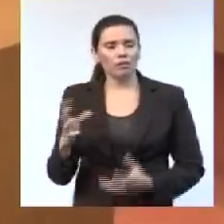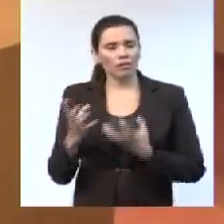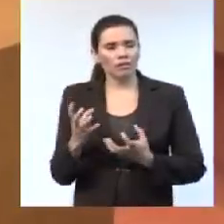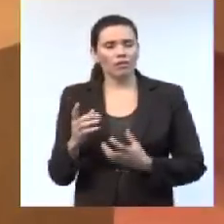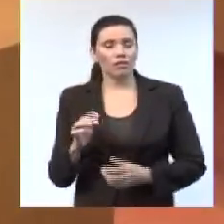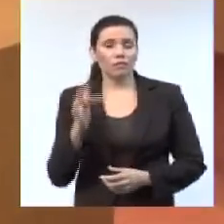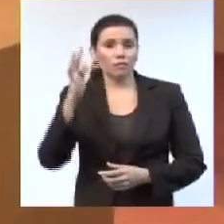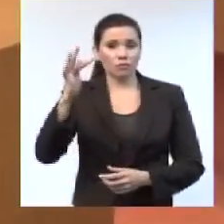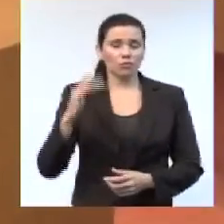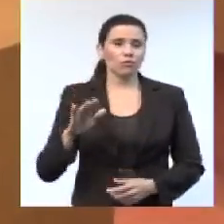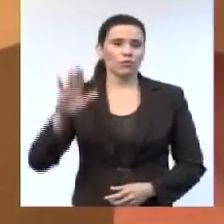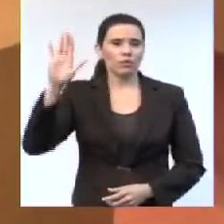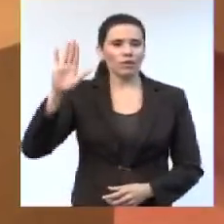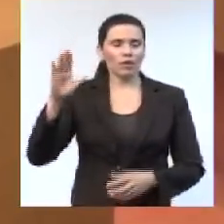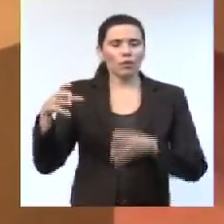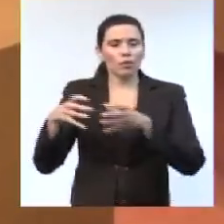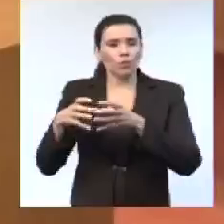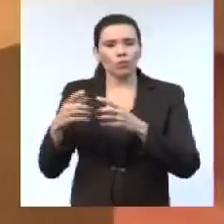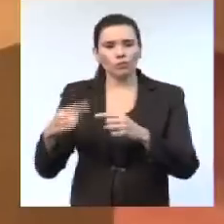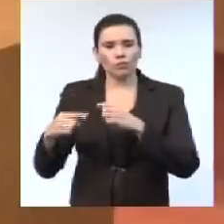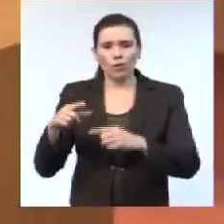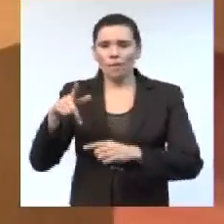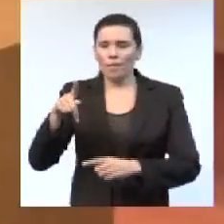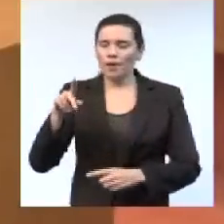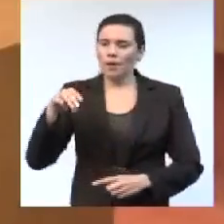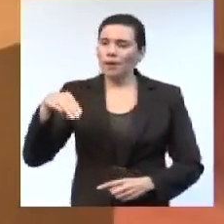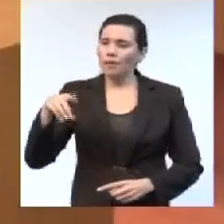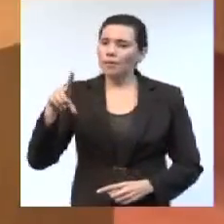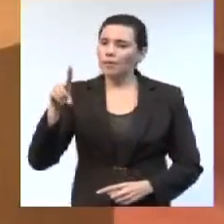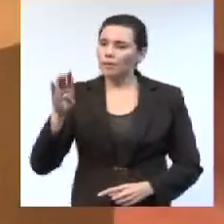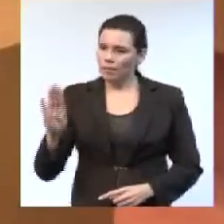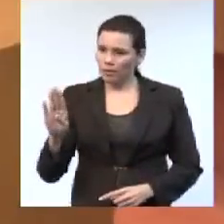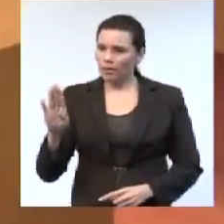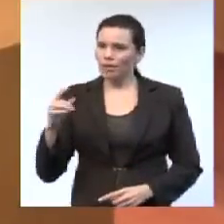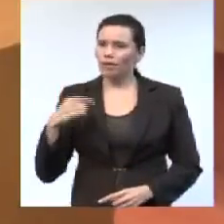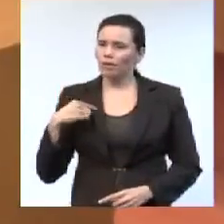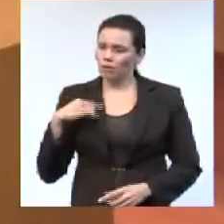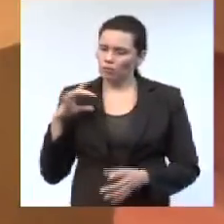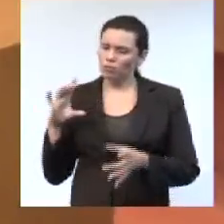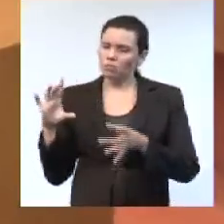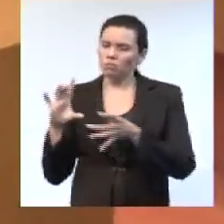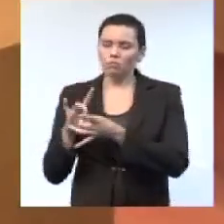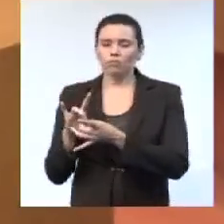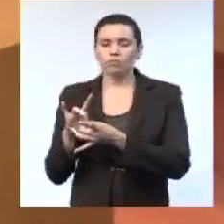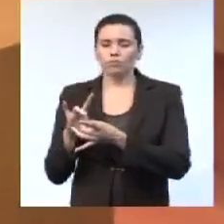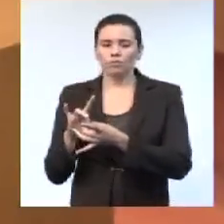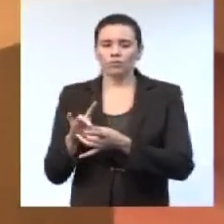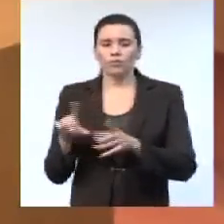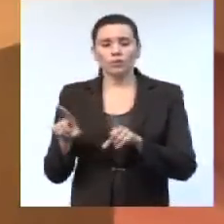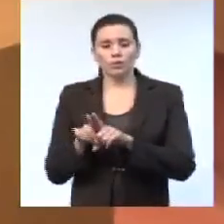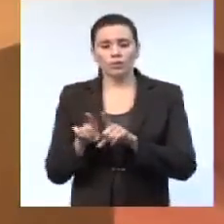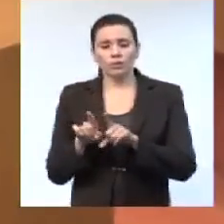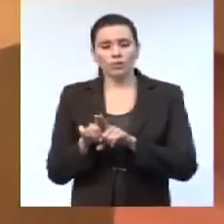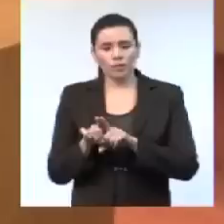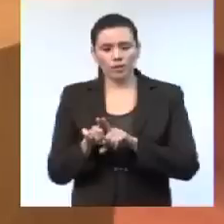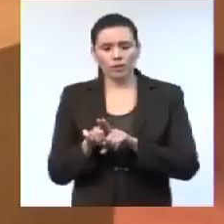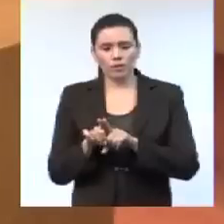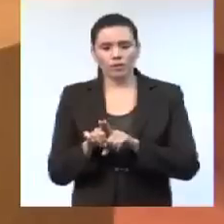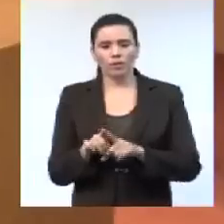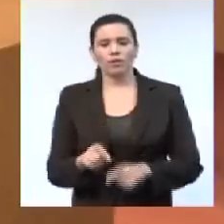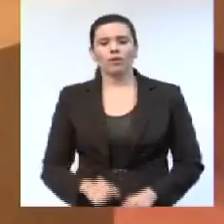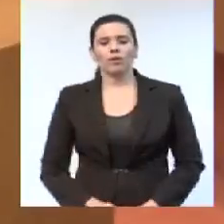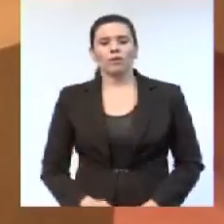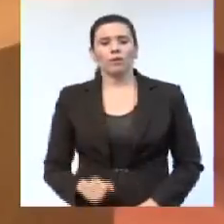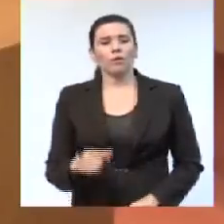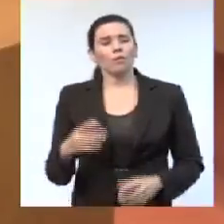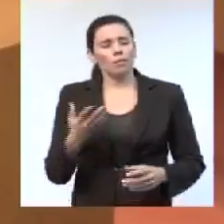senador Lobão Filho, um outro grande candidato para o PMDB, foi companheiro nosso na eleição,